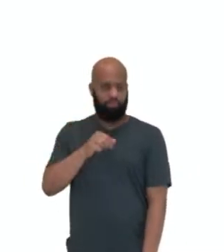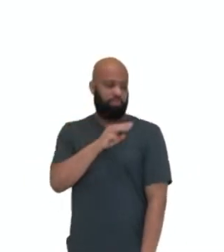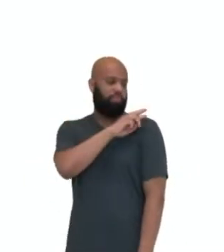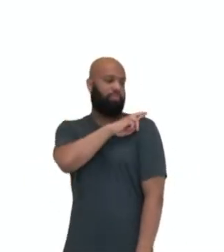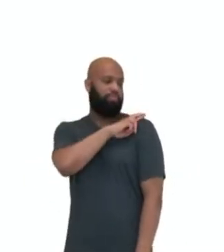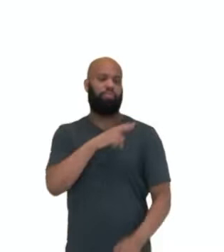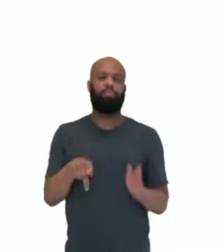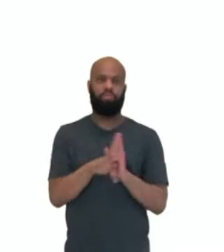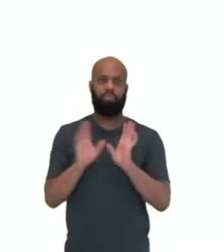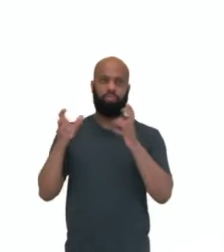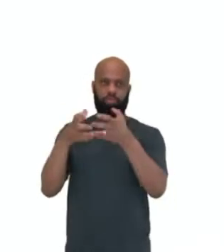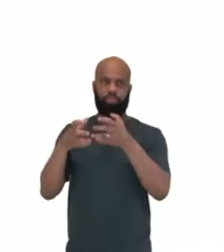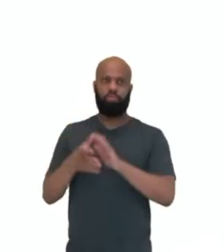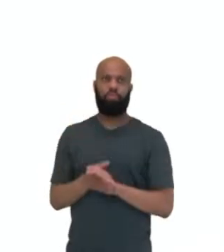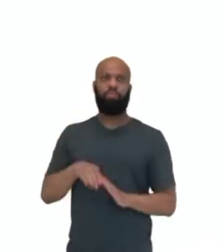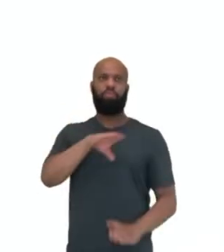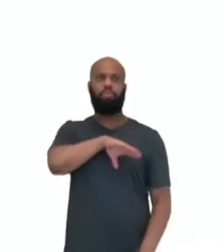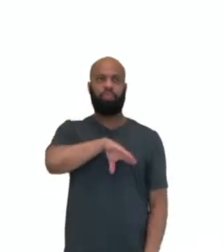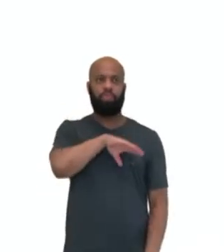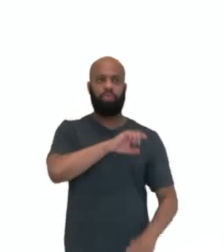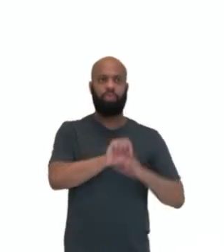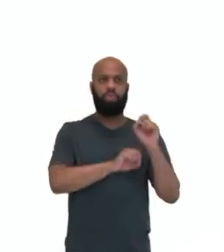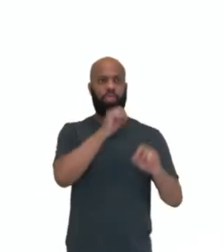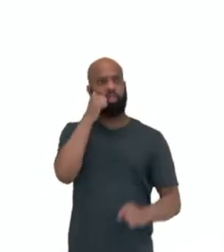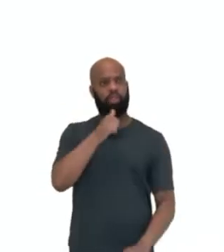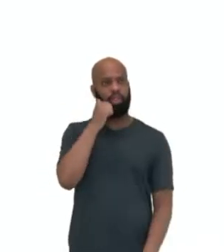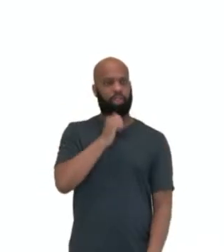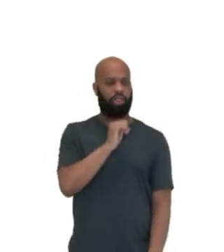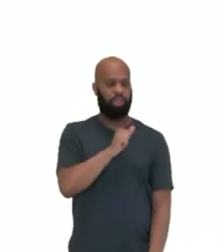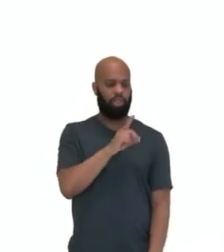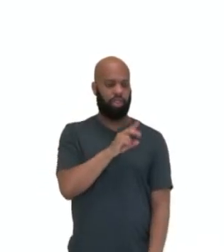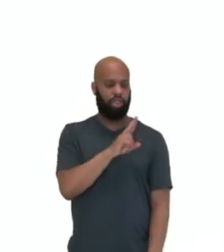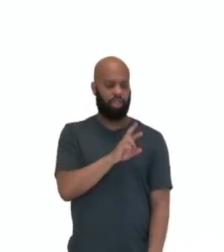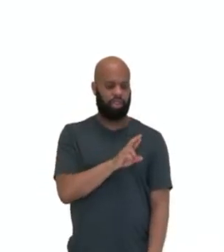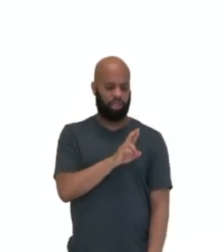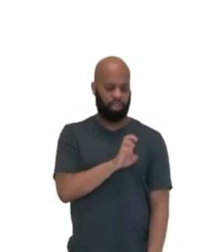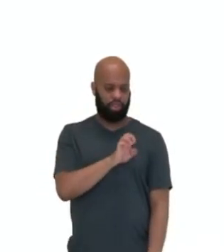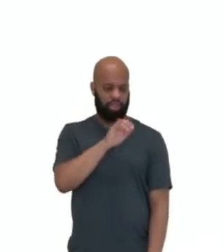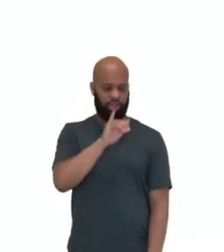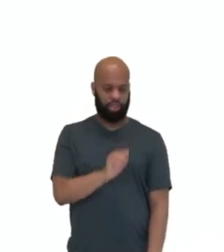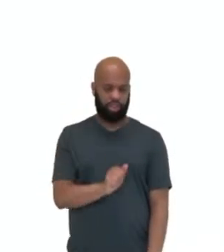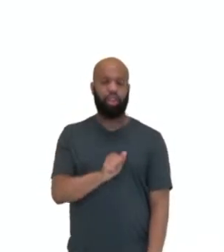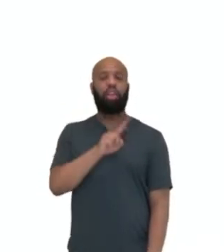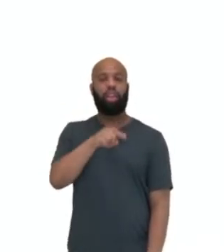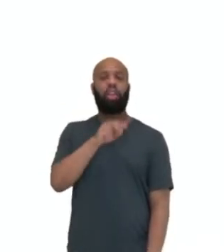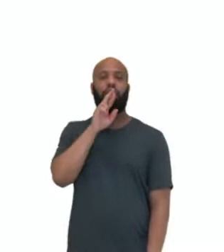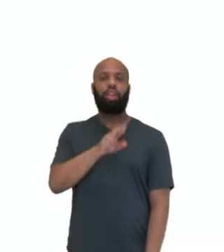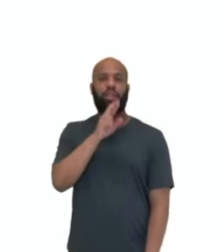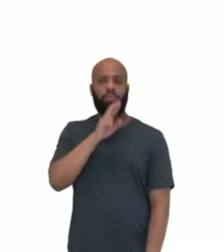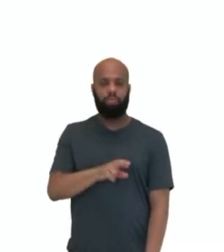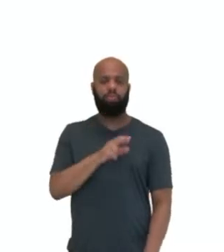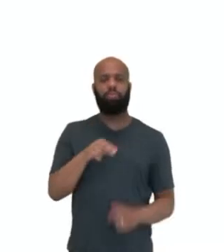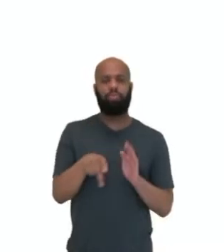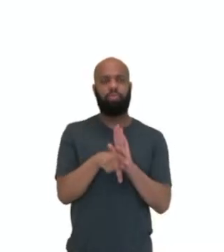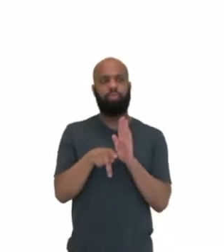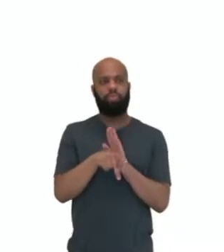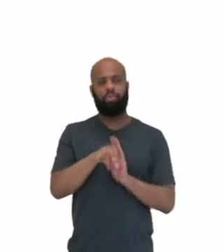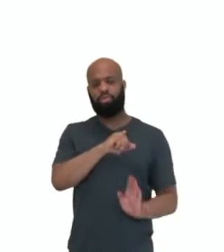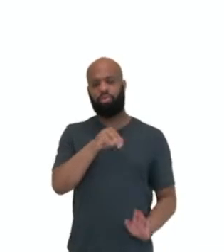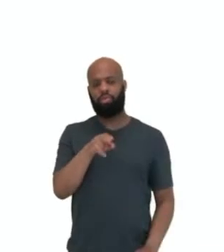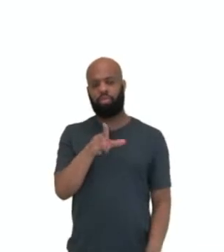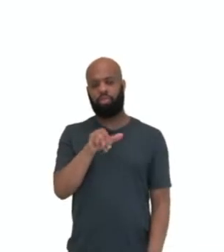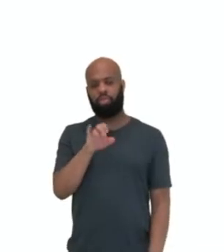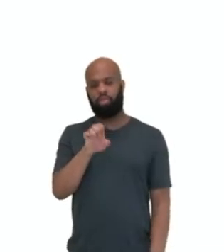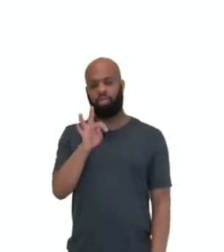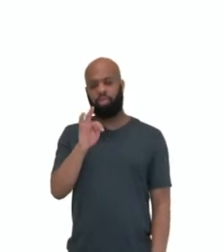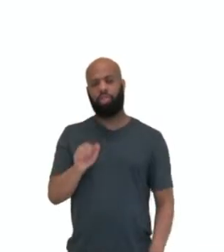demanda da professora paulista Andréia Caetano. É ela quem responde em nome de Julieta as cartas em